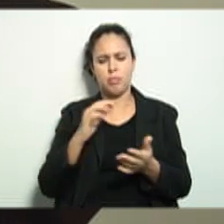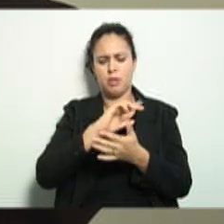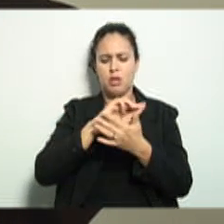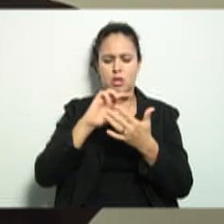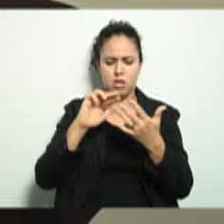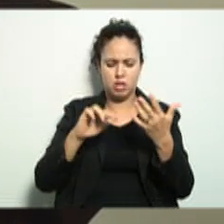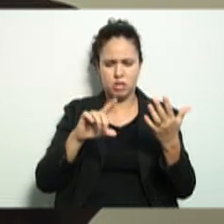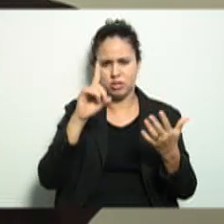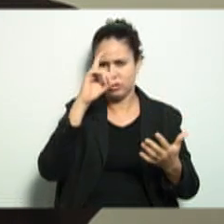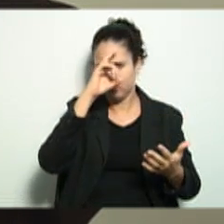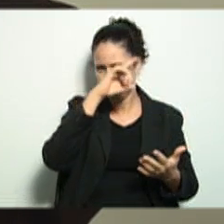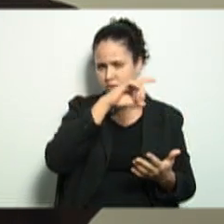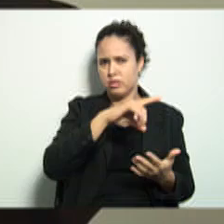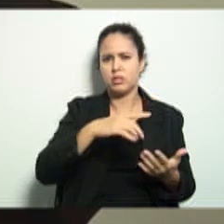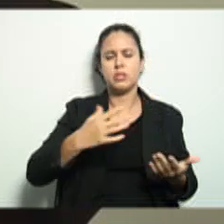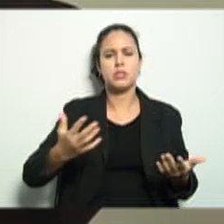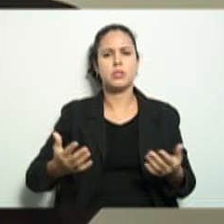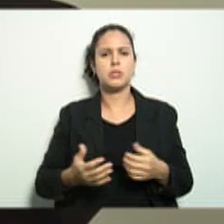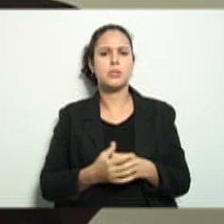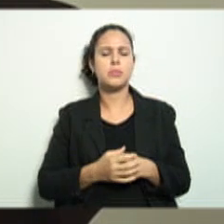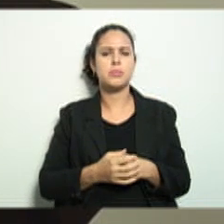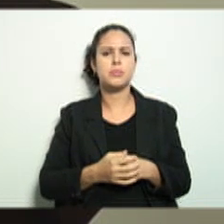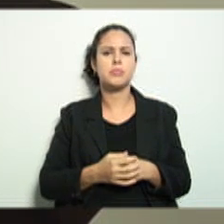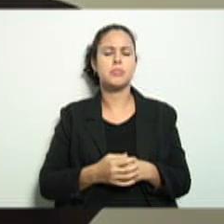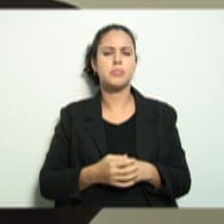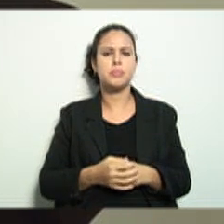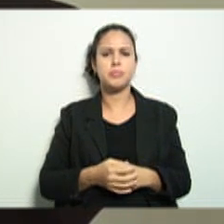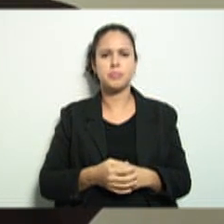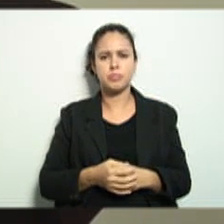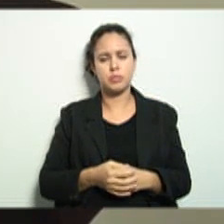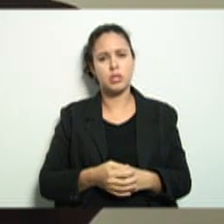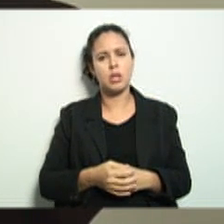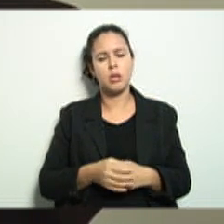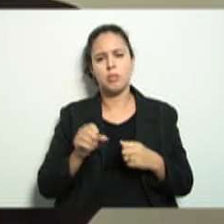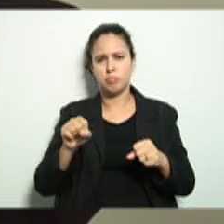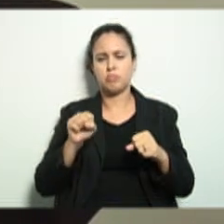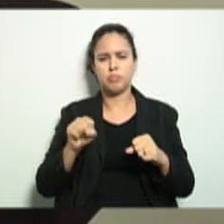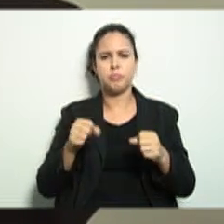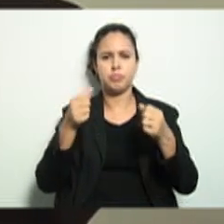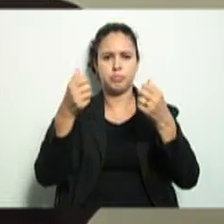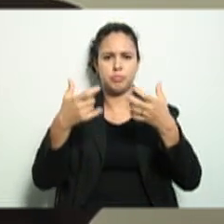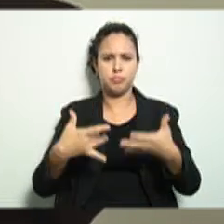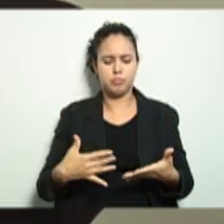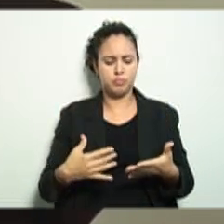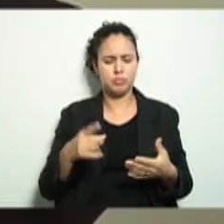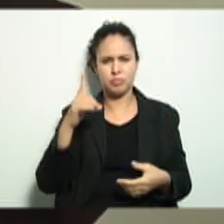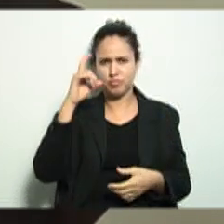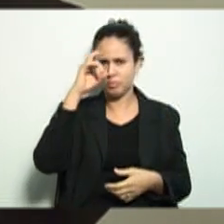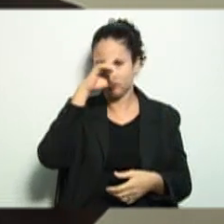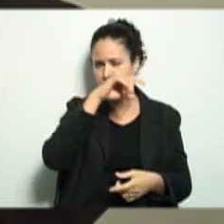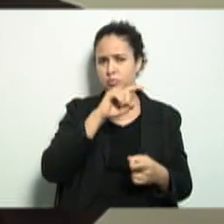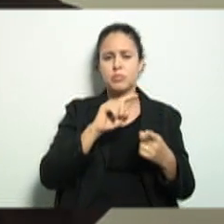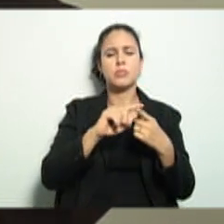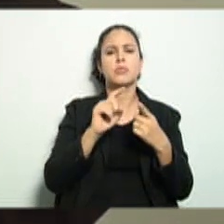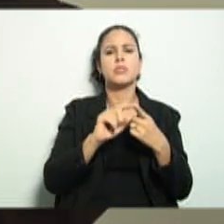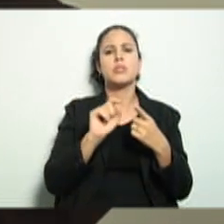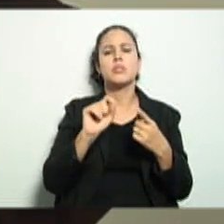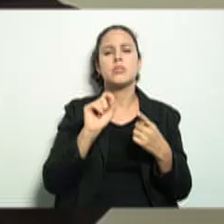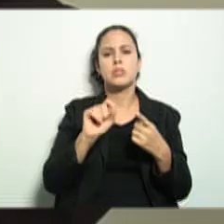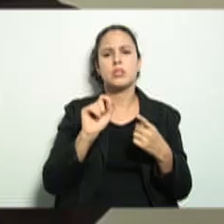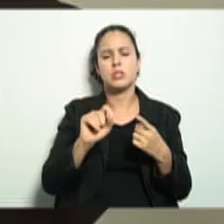de desafios que a gente pode elencar. A gente pode apontar como um desafio logístico. Rondônia está